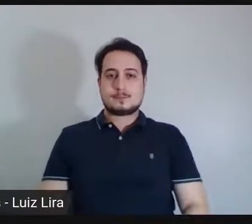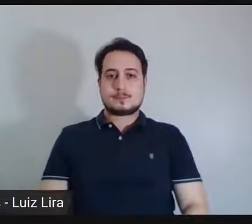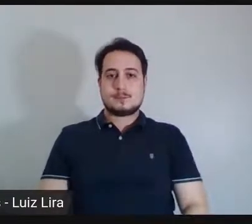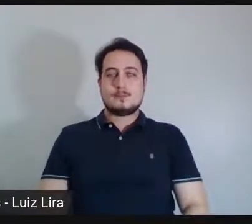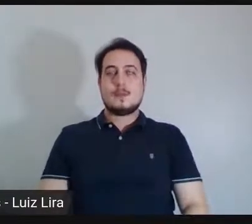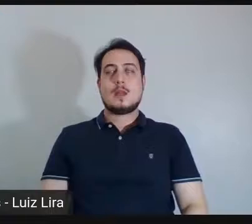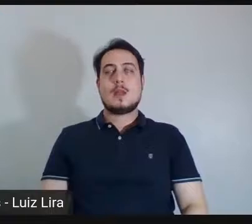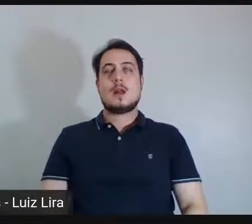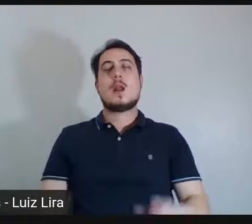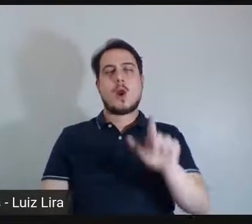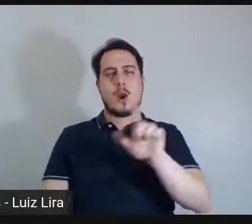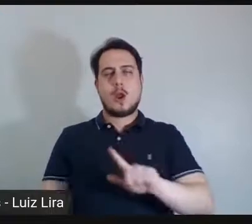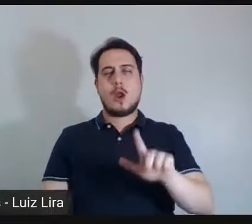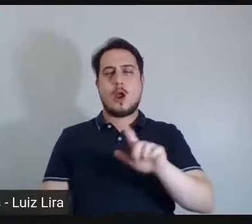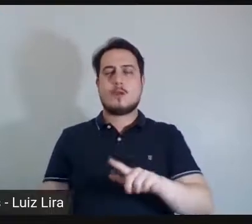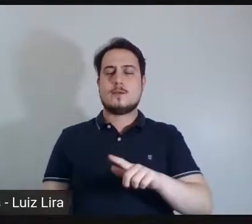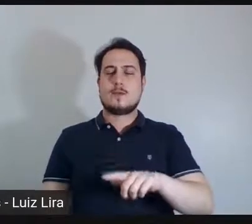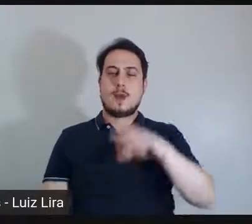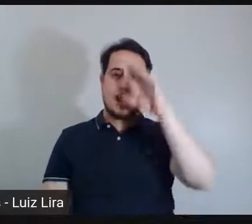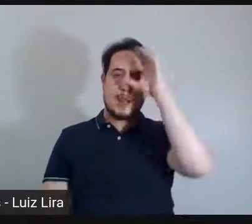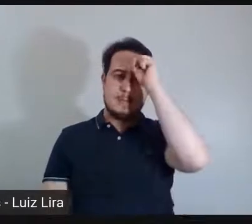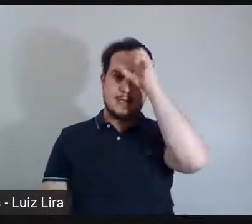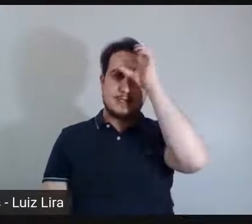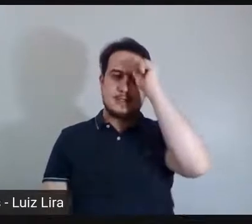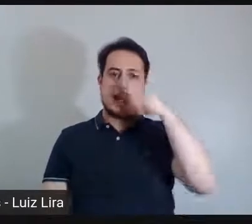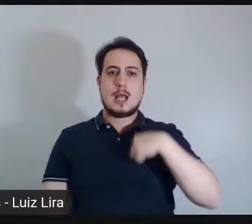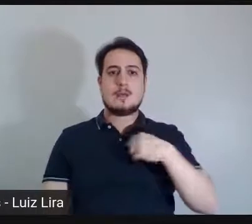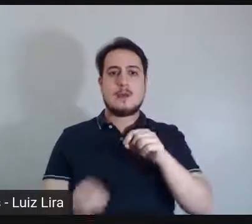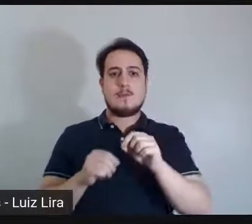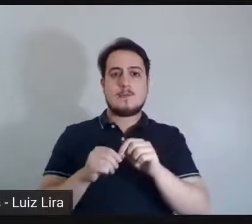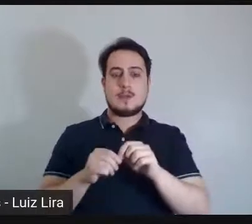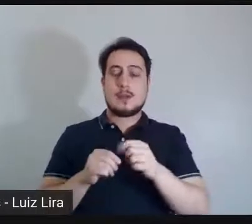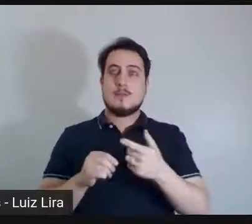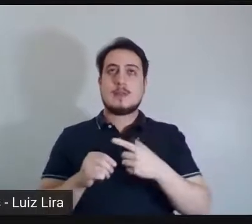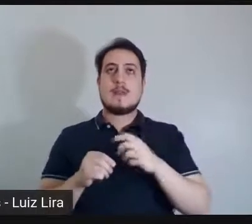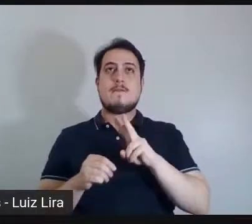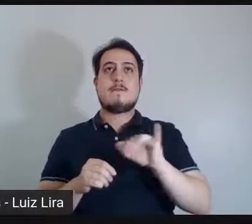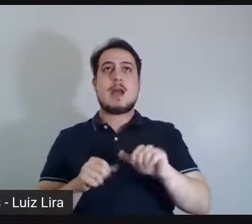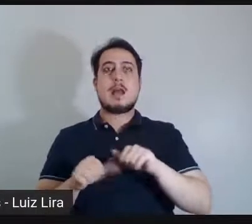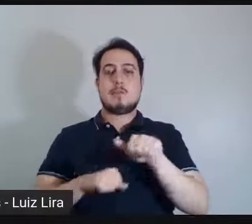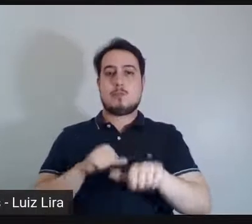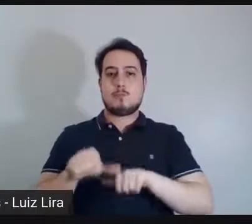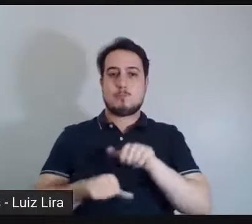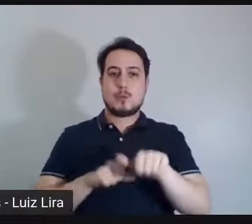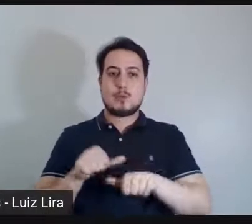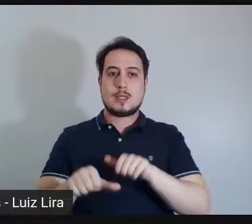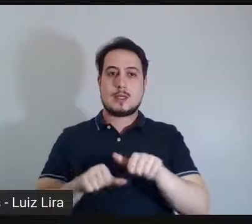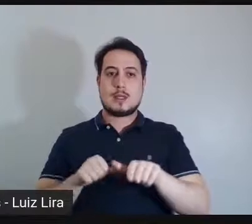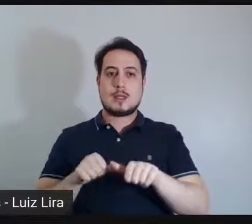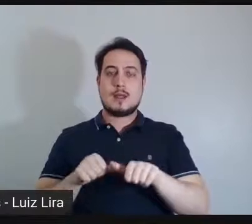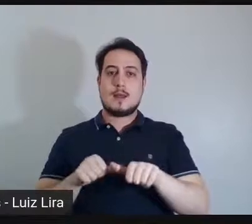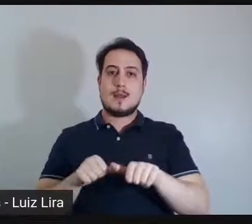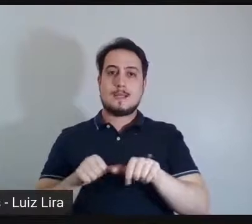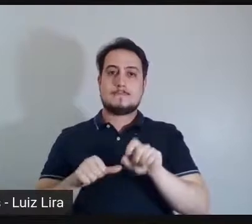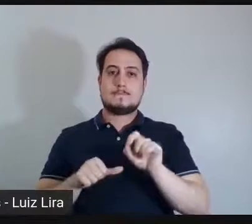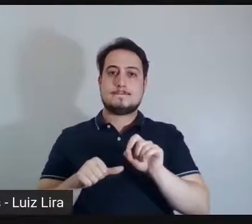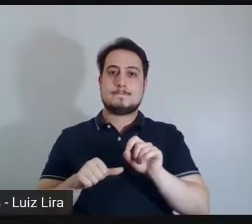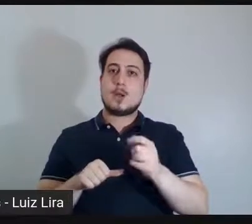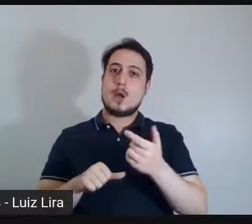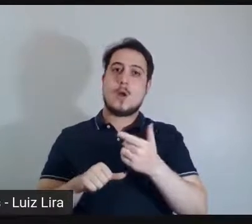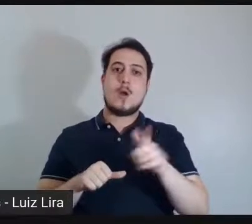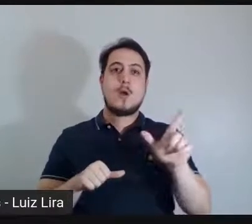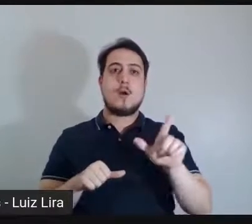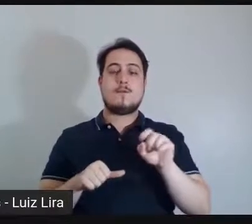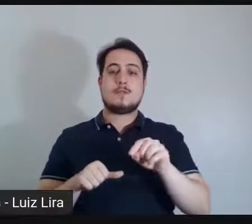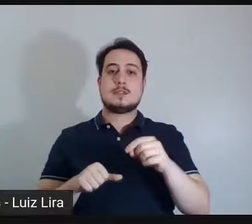mais um aprendizado do que eu fazendo as coisas, né? Você vai mudando à medida que você... ou você